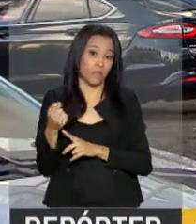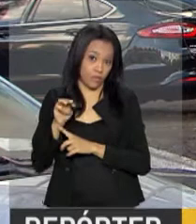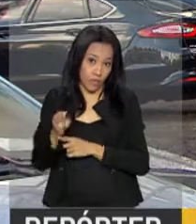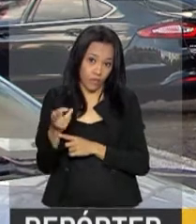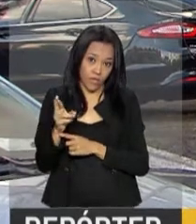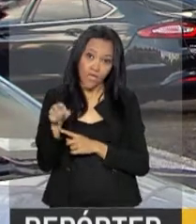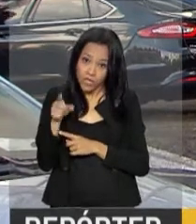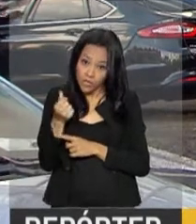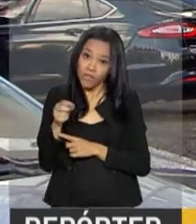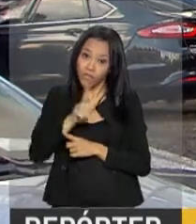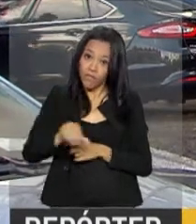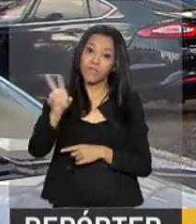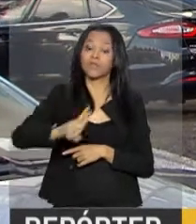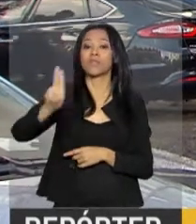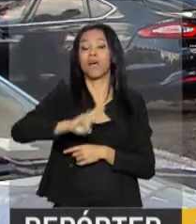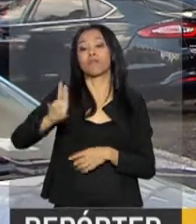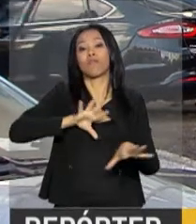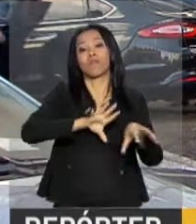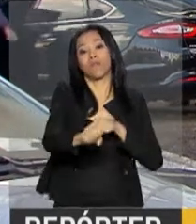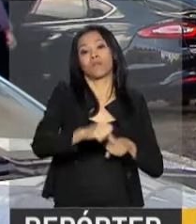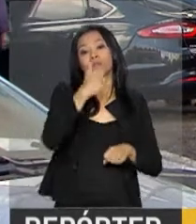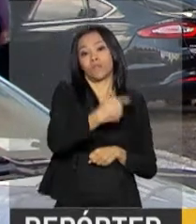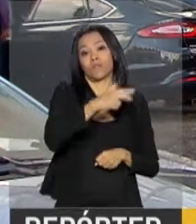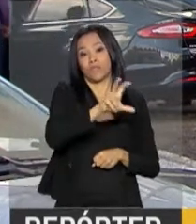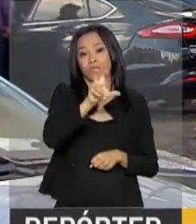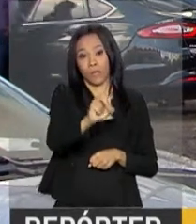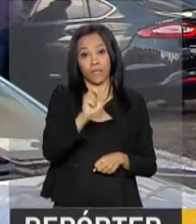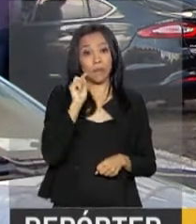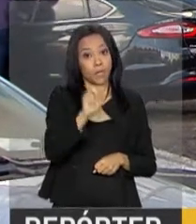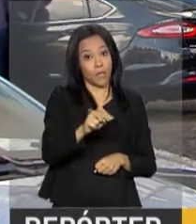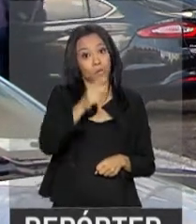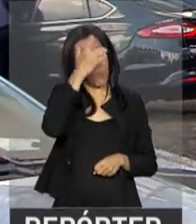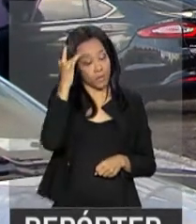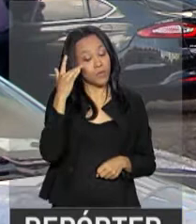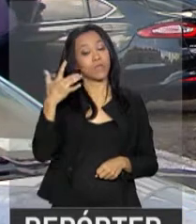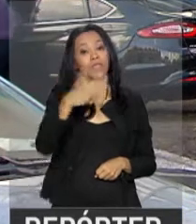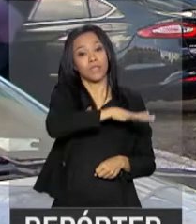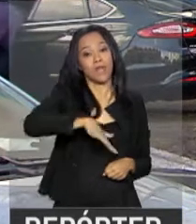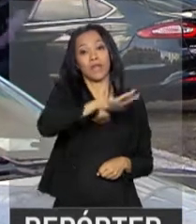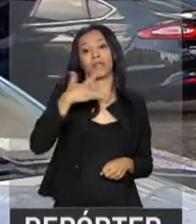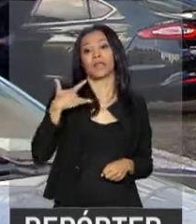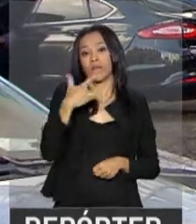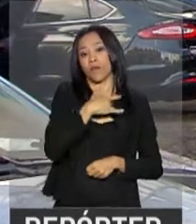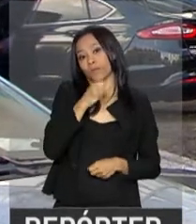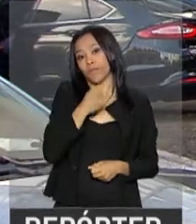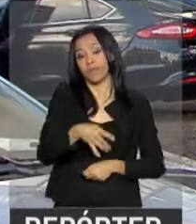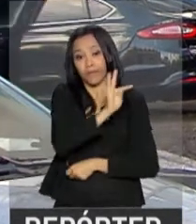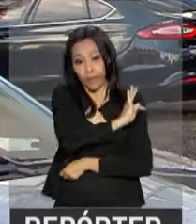vão ser investidos na formação que 250 mil agentes comunitários de saúde como técnicos de